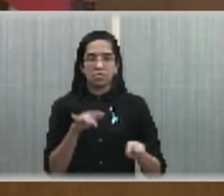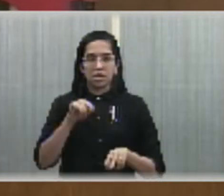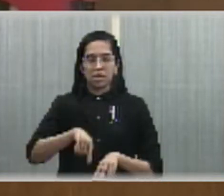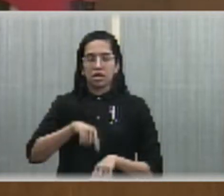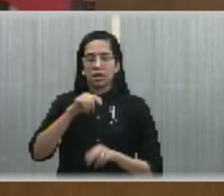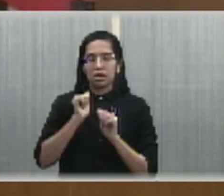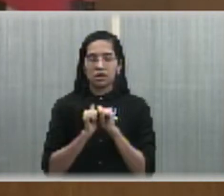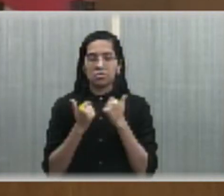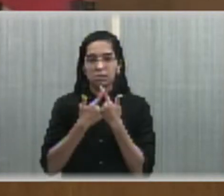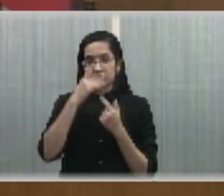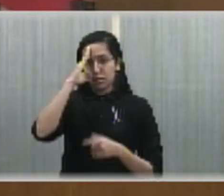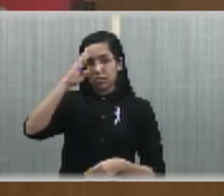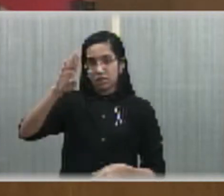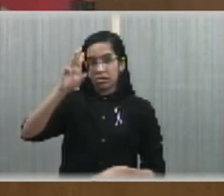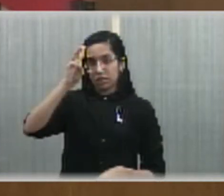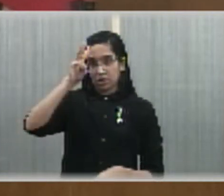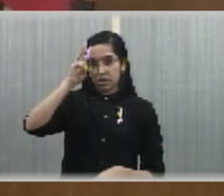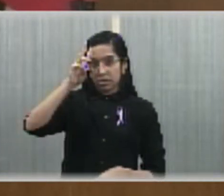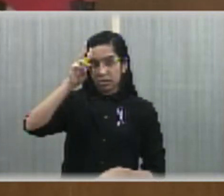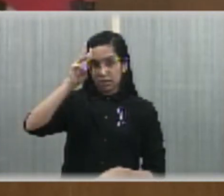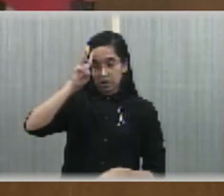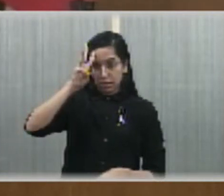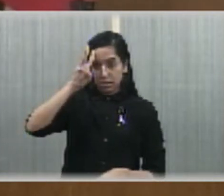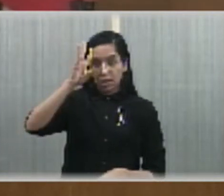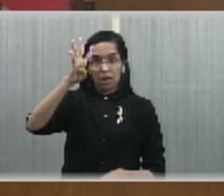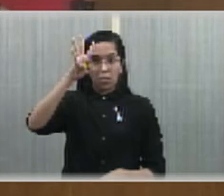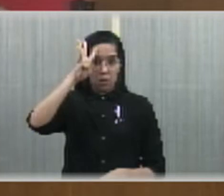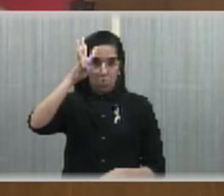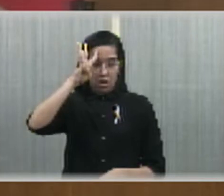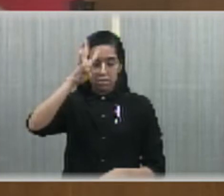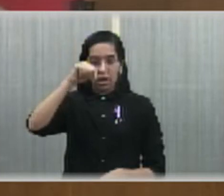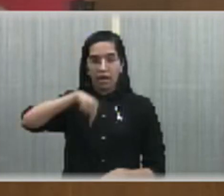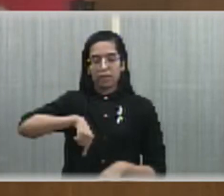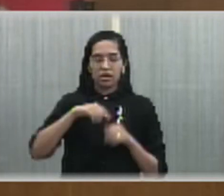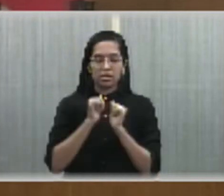principalmente às terças e às quartas-feiras na Assembleia,